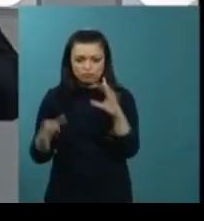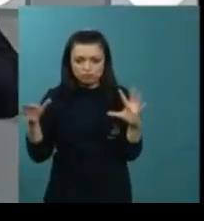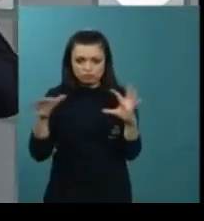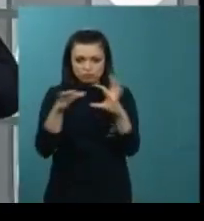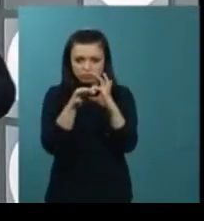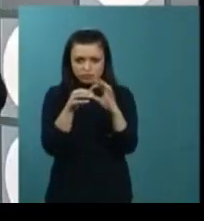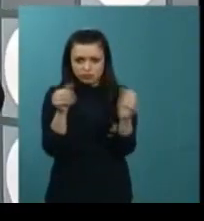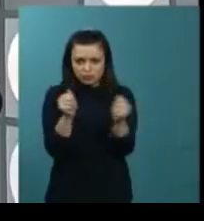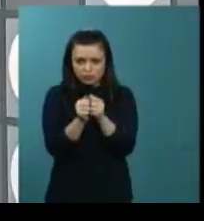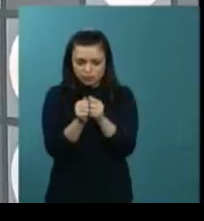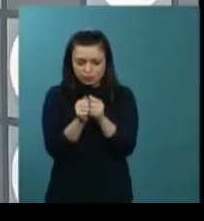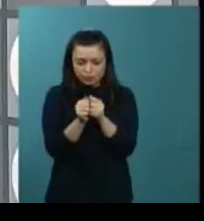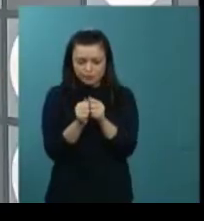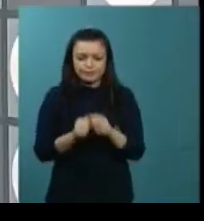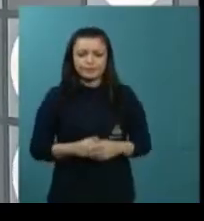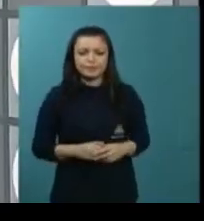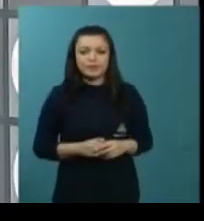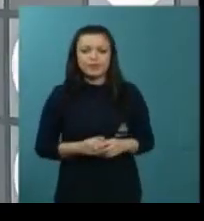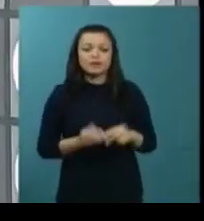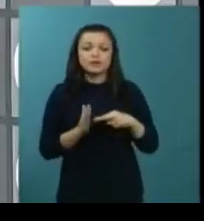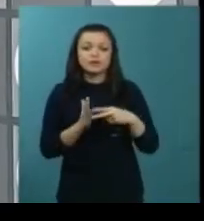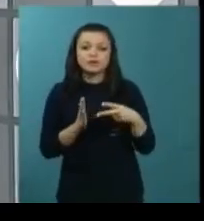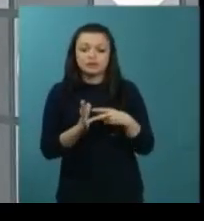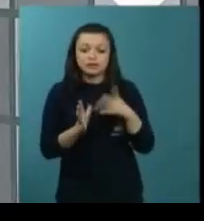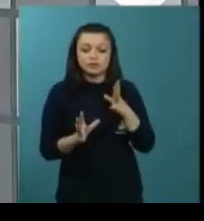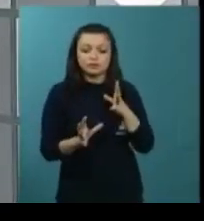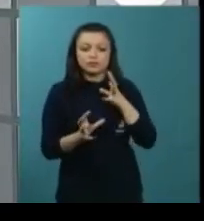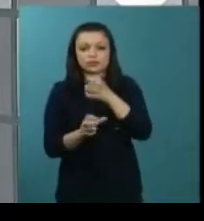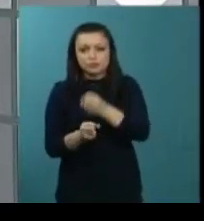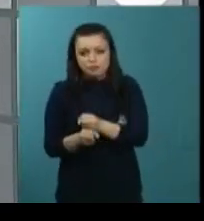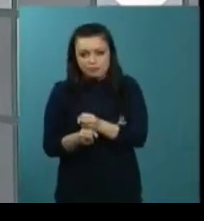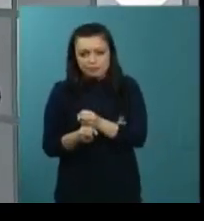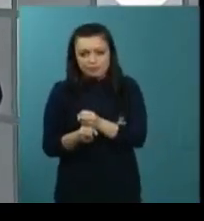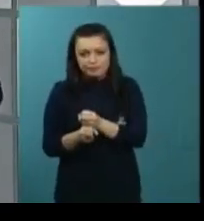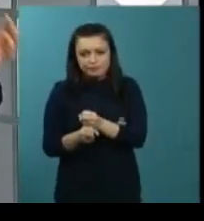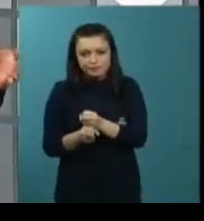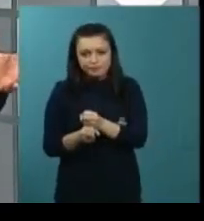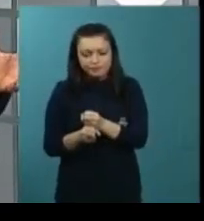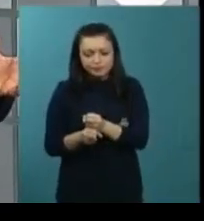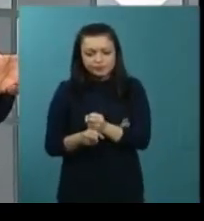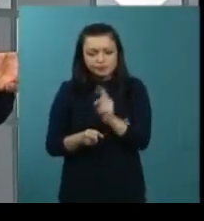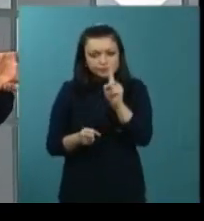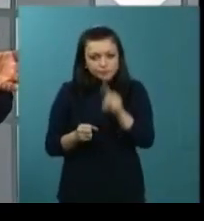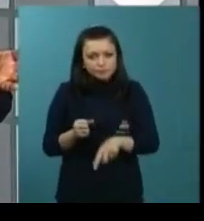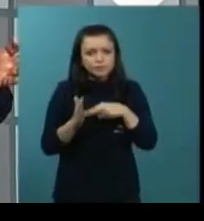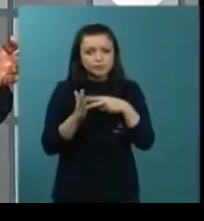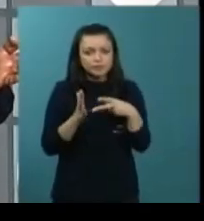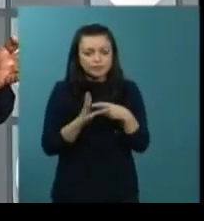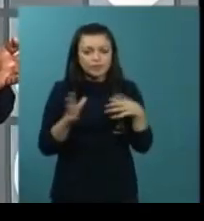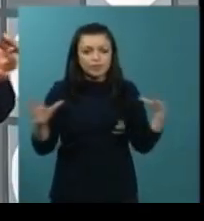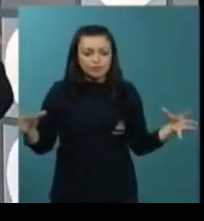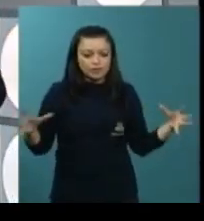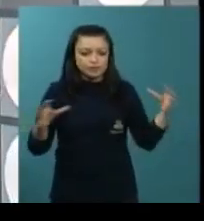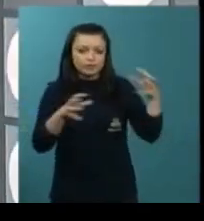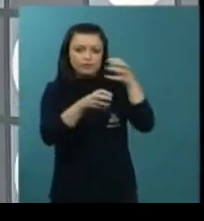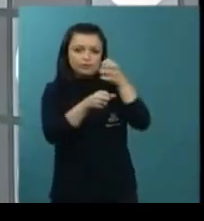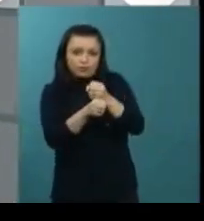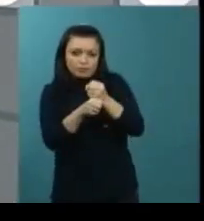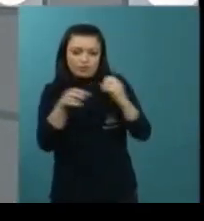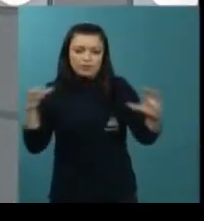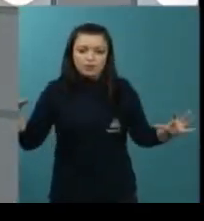nós estamos fazendo uma soma. Nós estamos unindo os elementos de